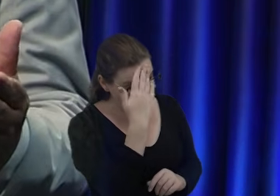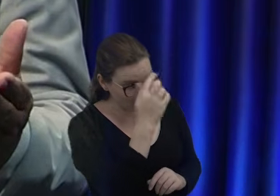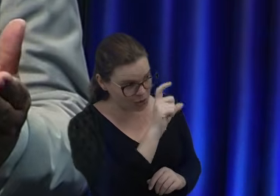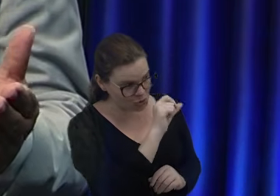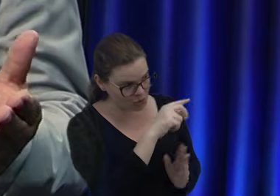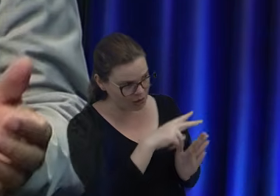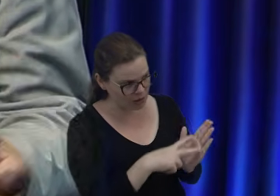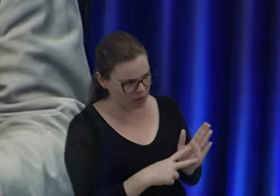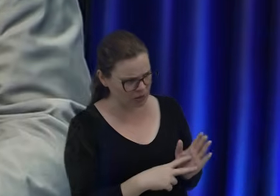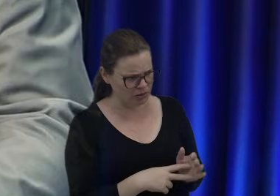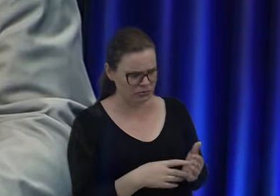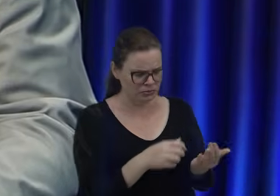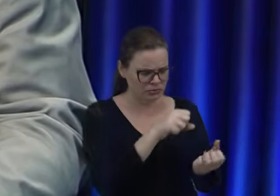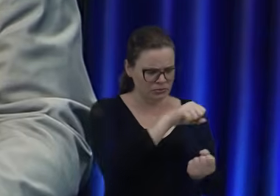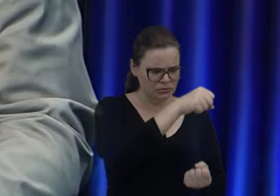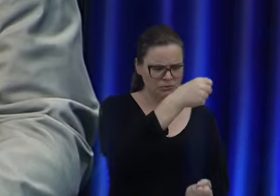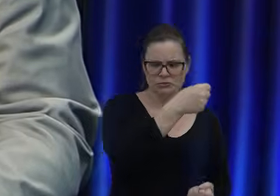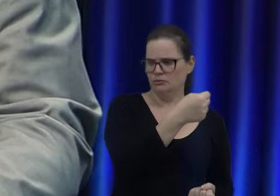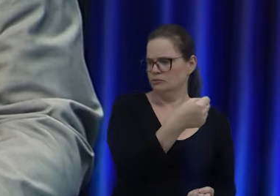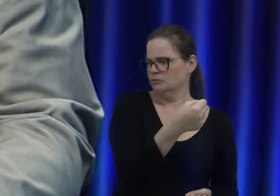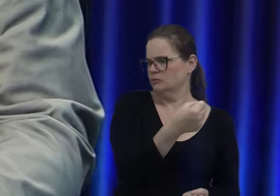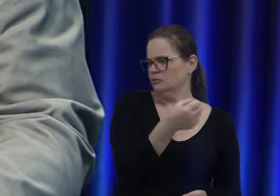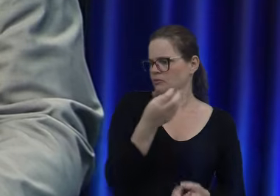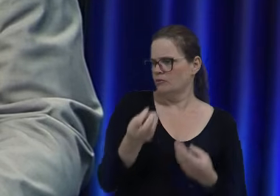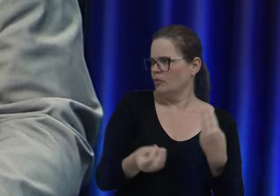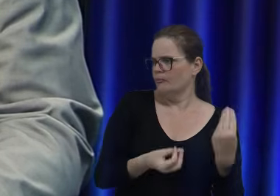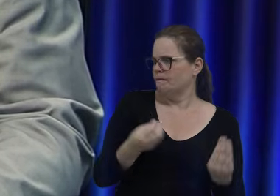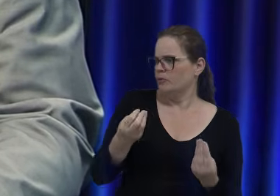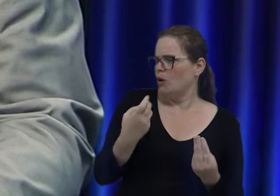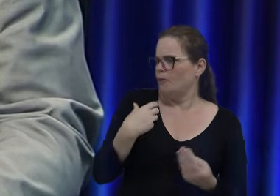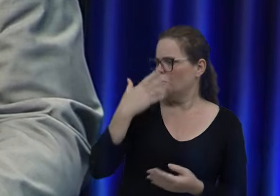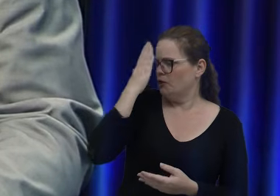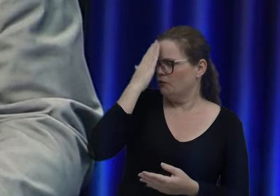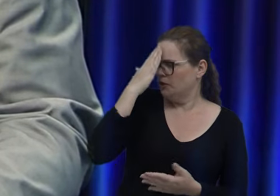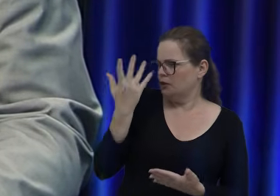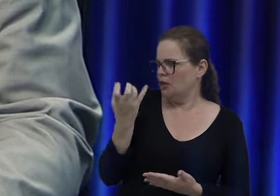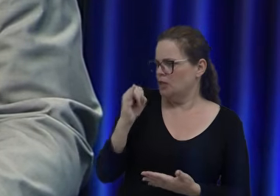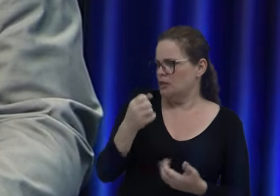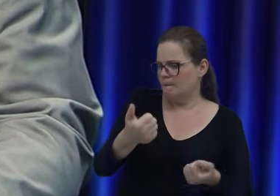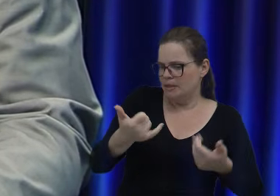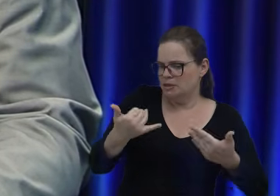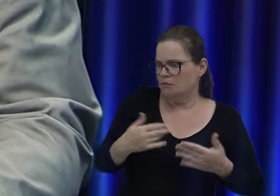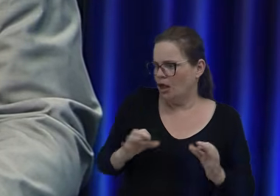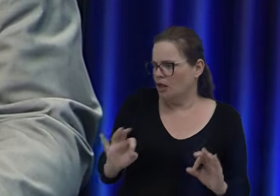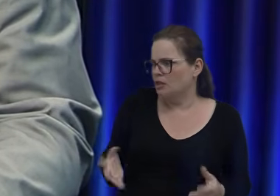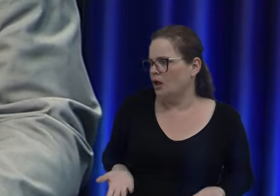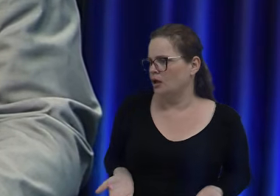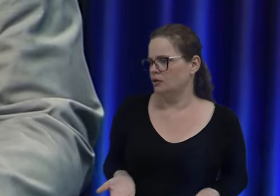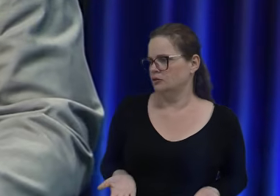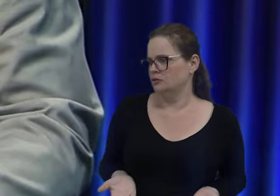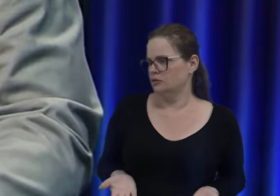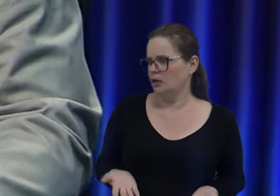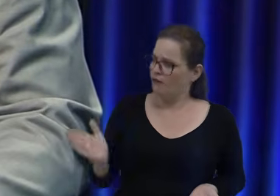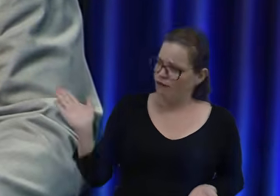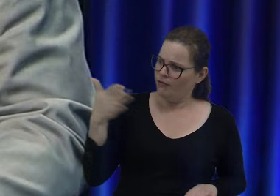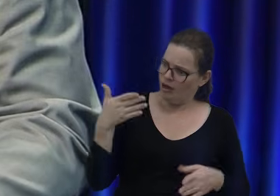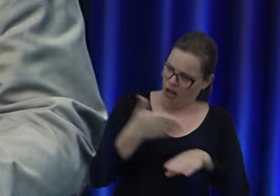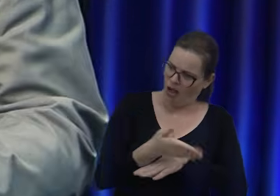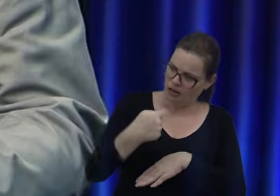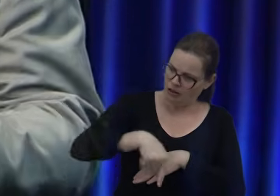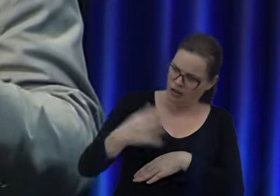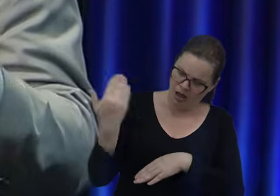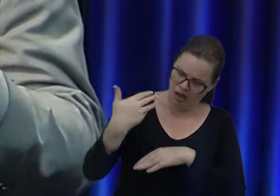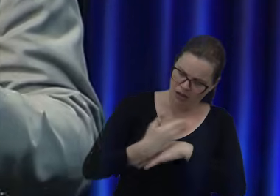se alguém me não explicar? Então, sobe aqui. E de que está falando o profeta